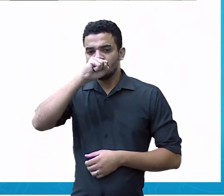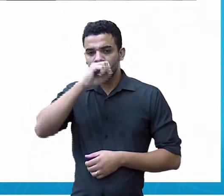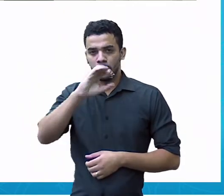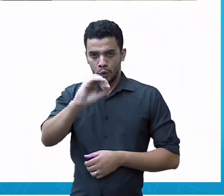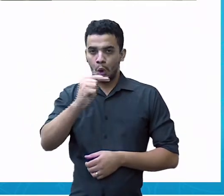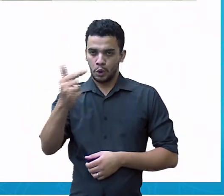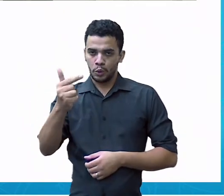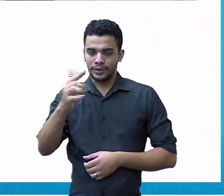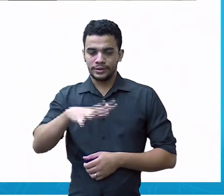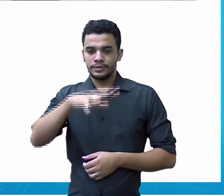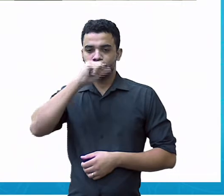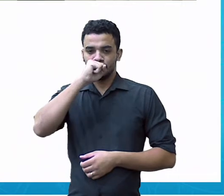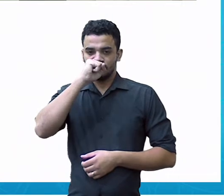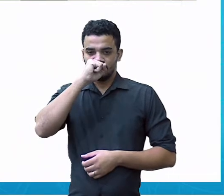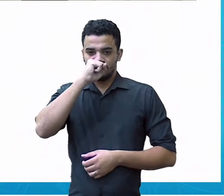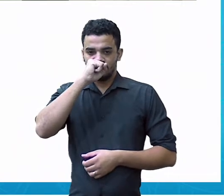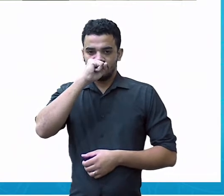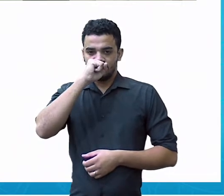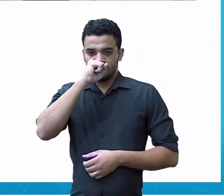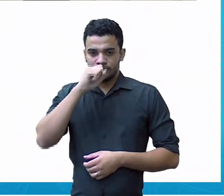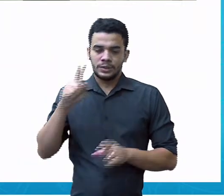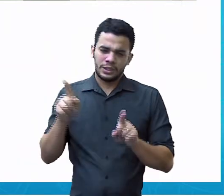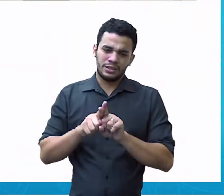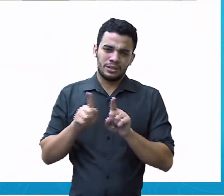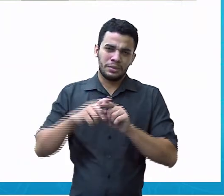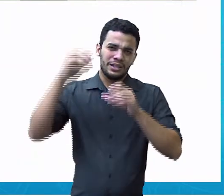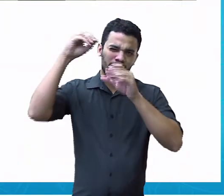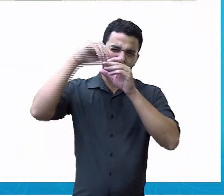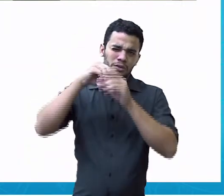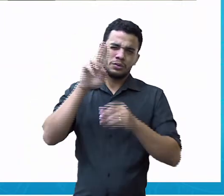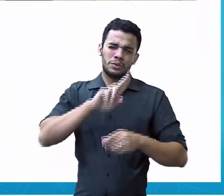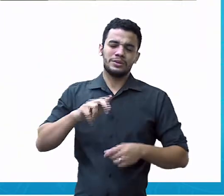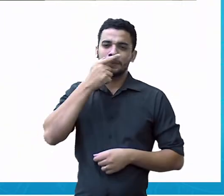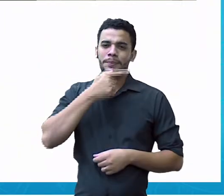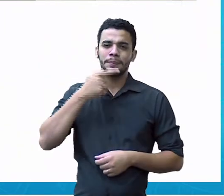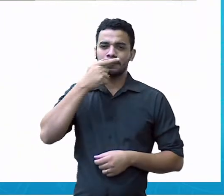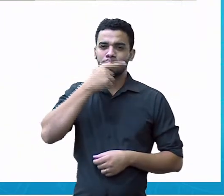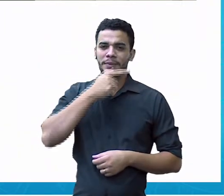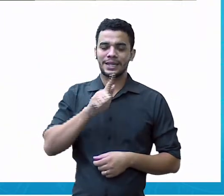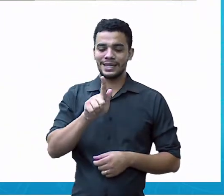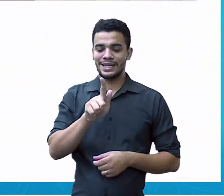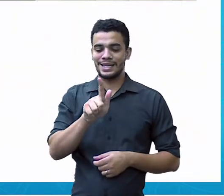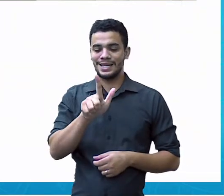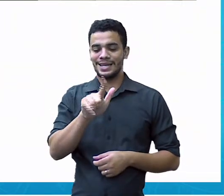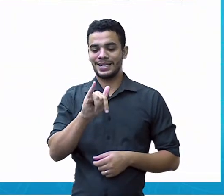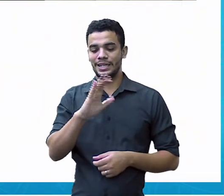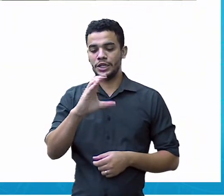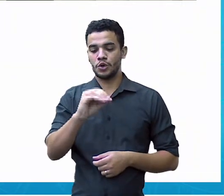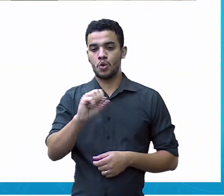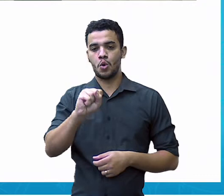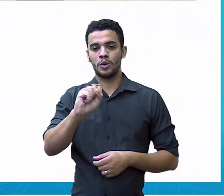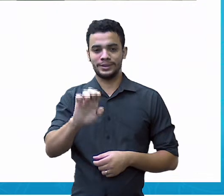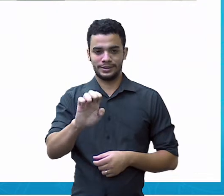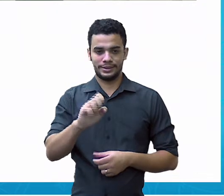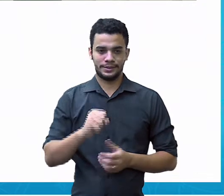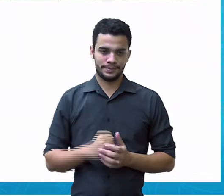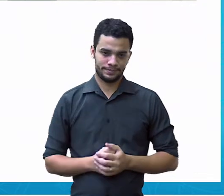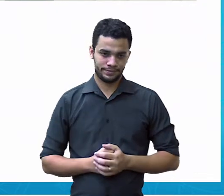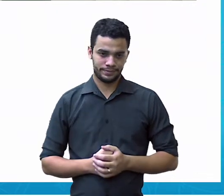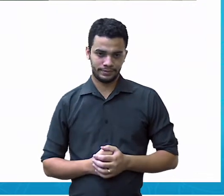central. O cérebro possui mais conexões do que o número de estrelas